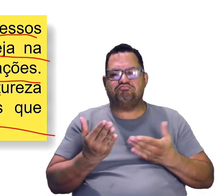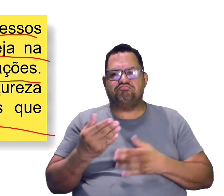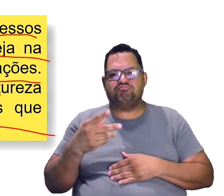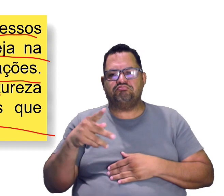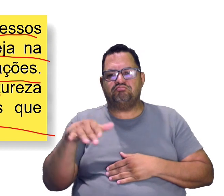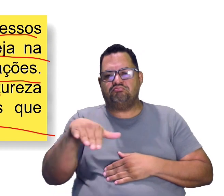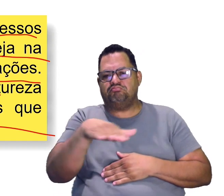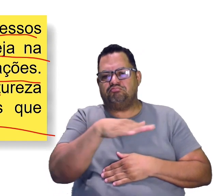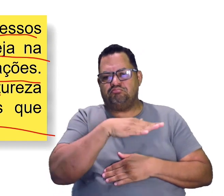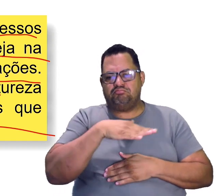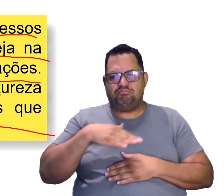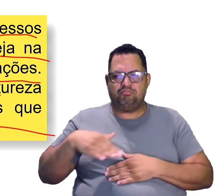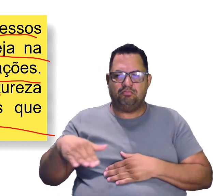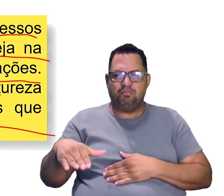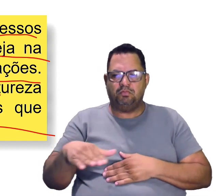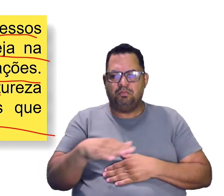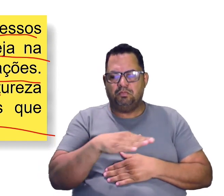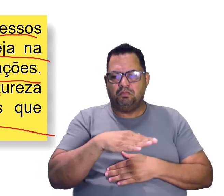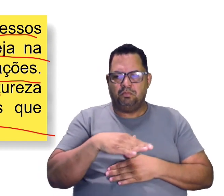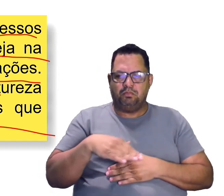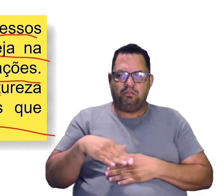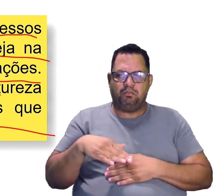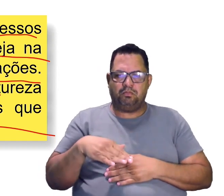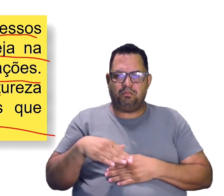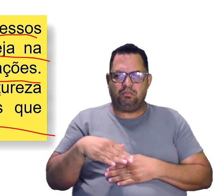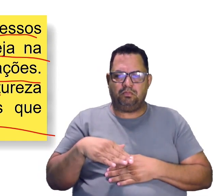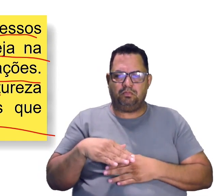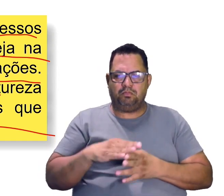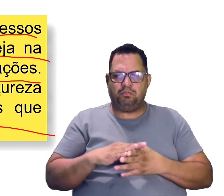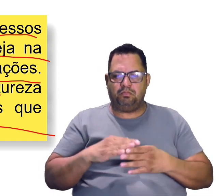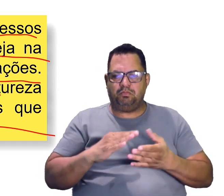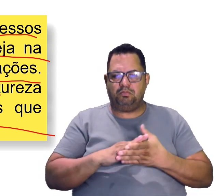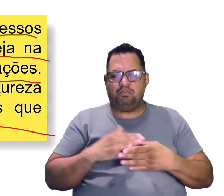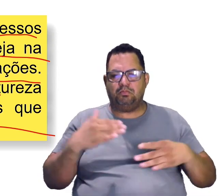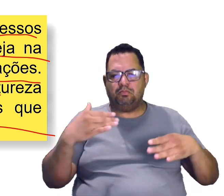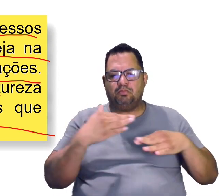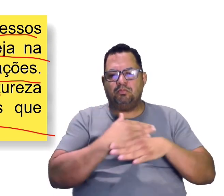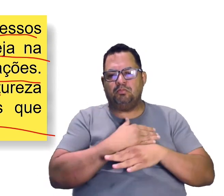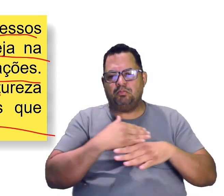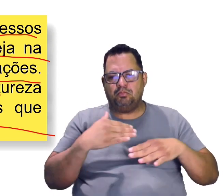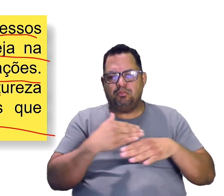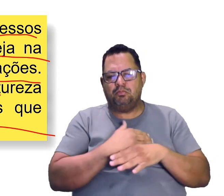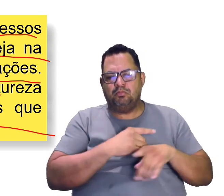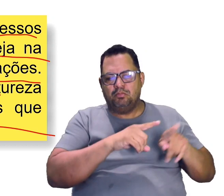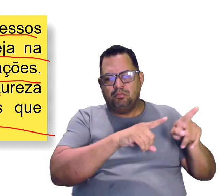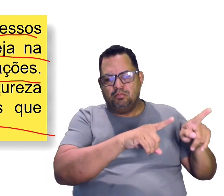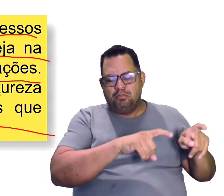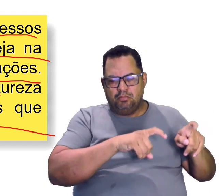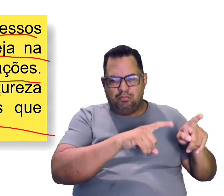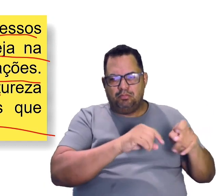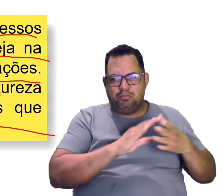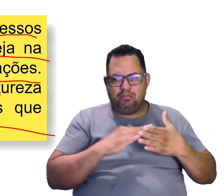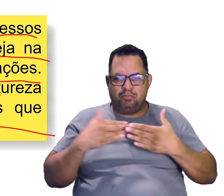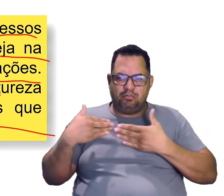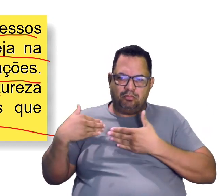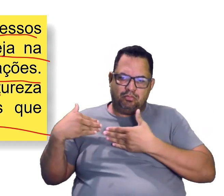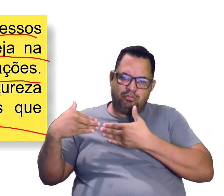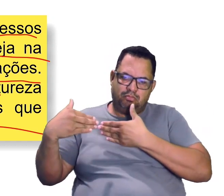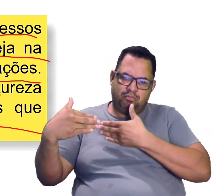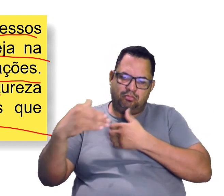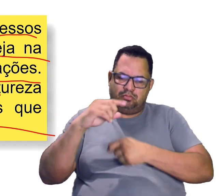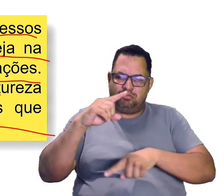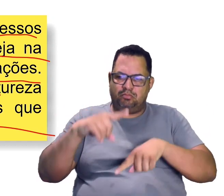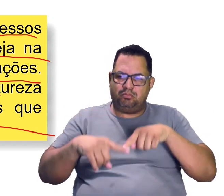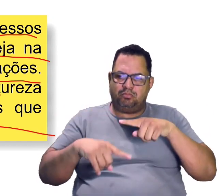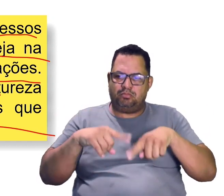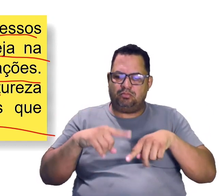no espaço físico, ou na zona rural, ou na cidade, que com o passar do tempo, aquele material